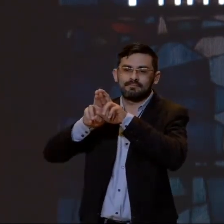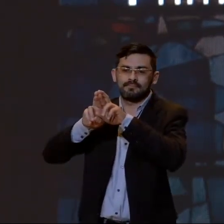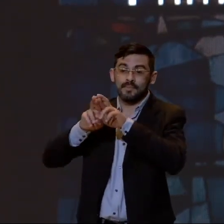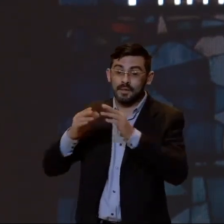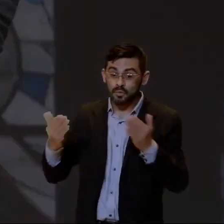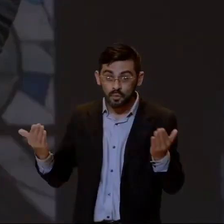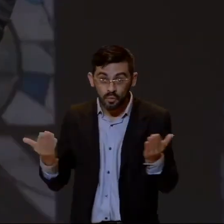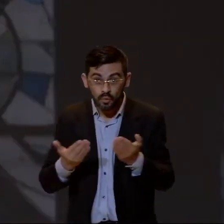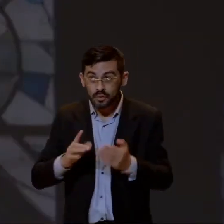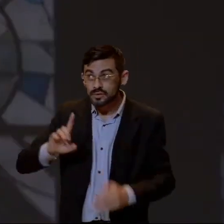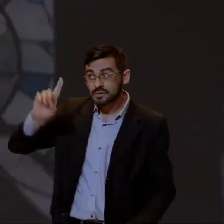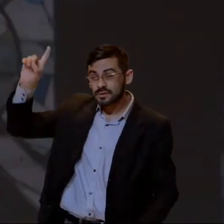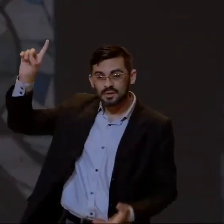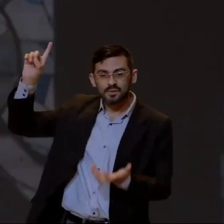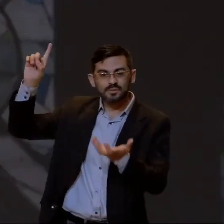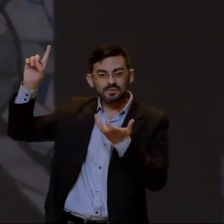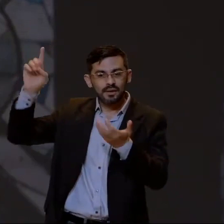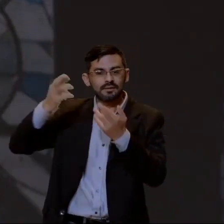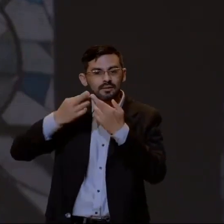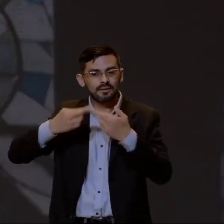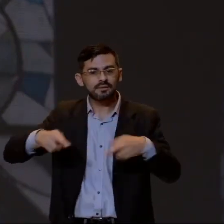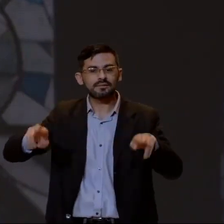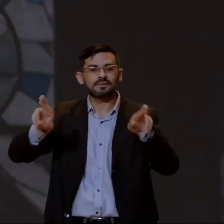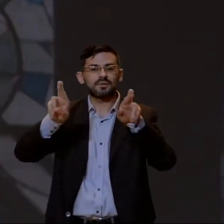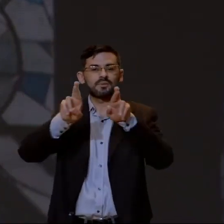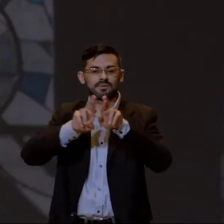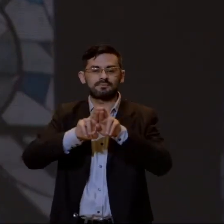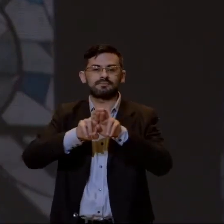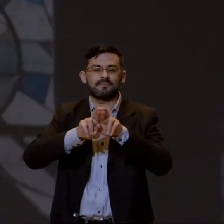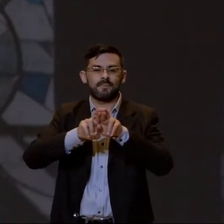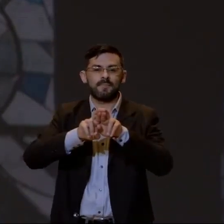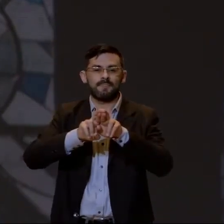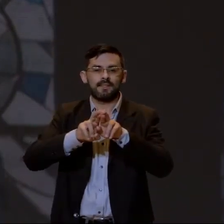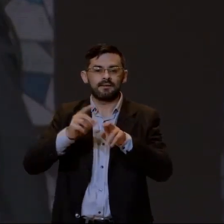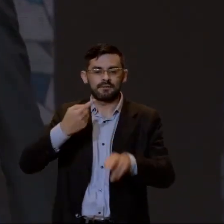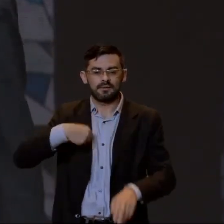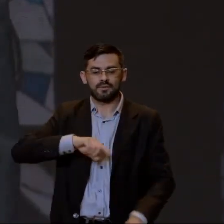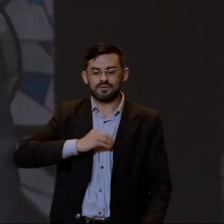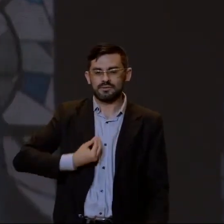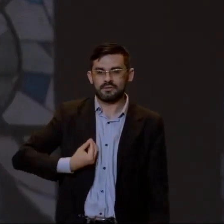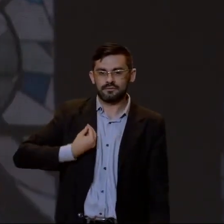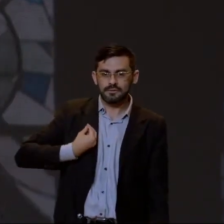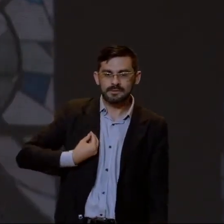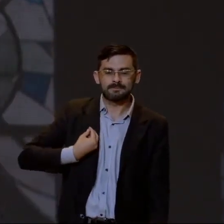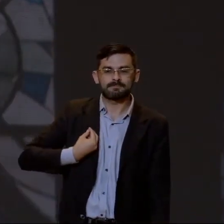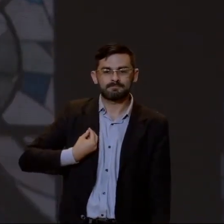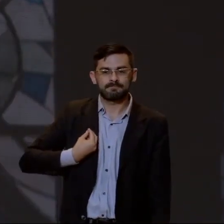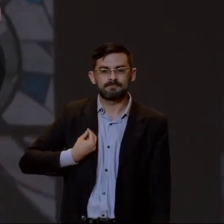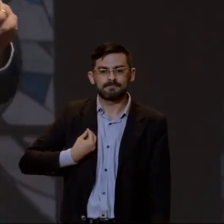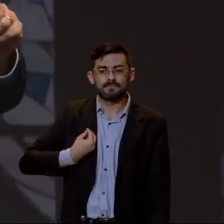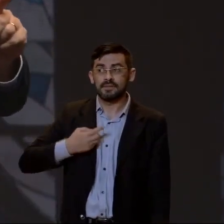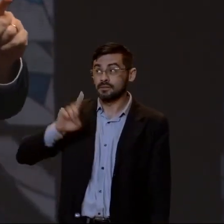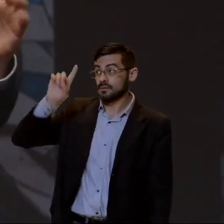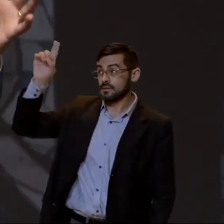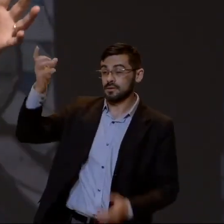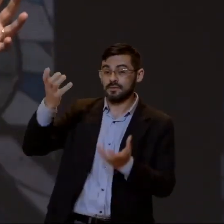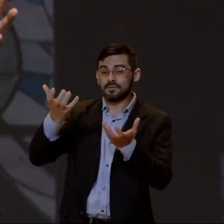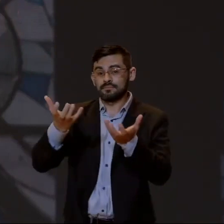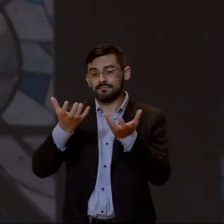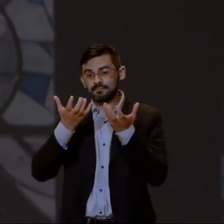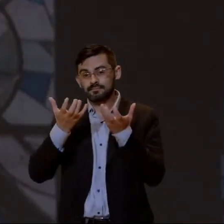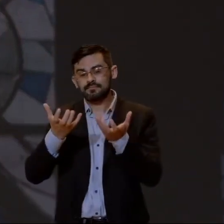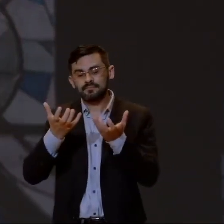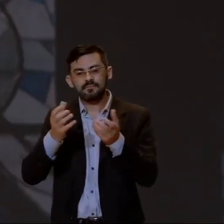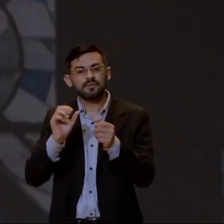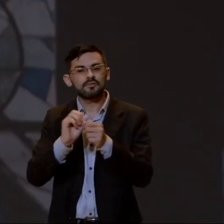Hoje Deus quer restaurar a nossa vida espiritual. Hoje Deus quer